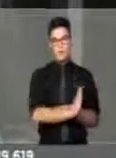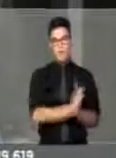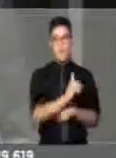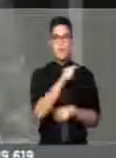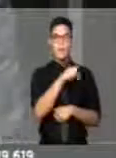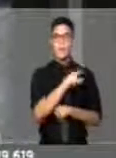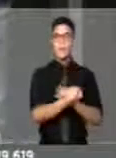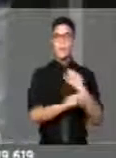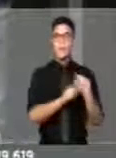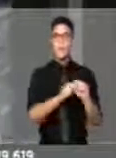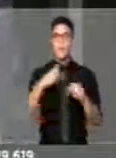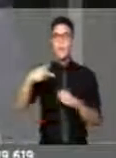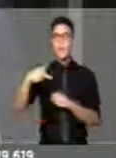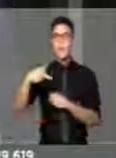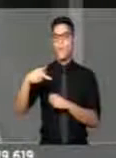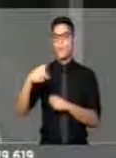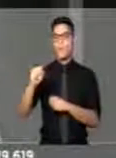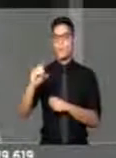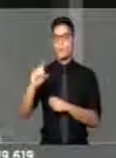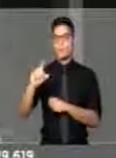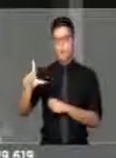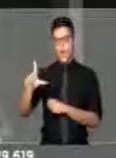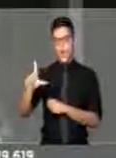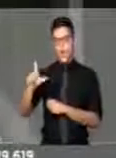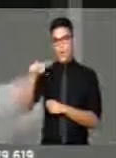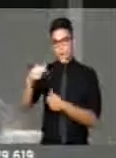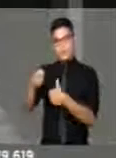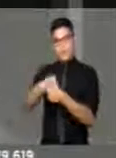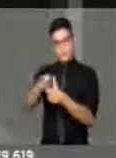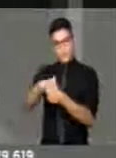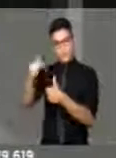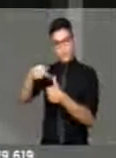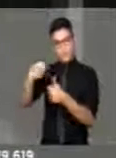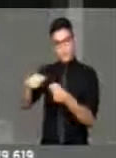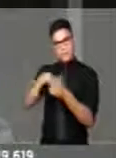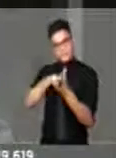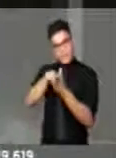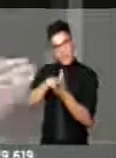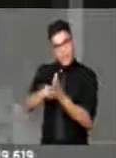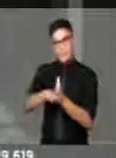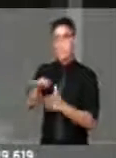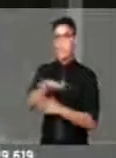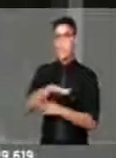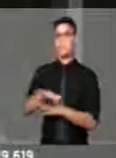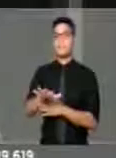PSOL pede que seja auditada, inclusive a